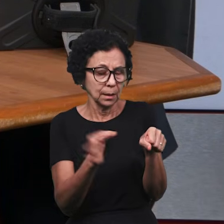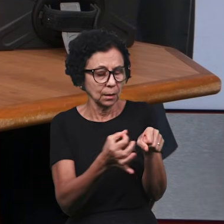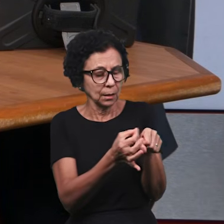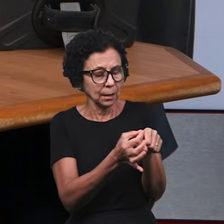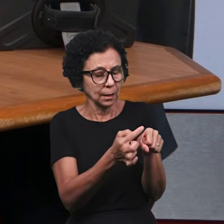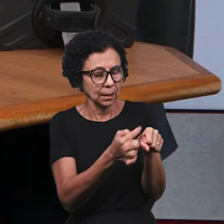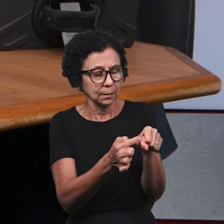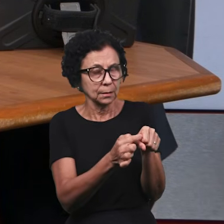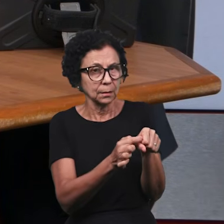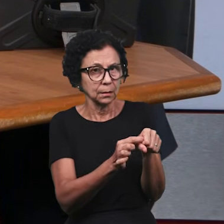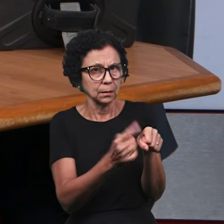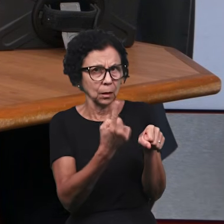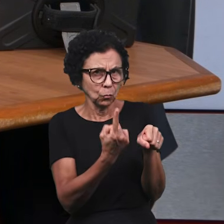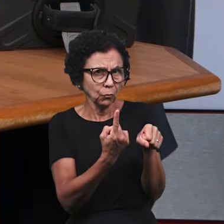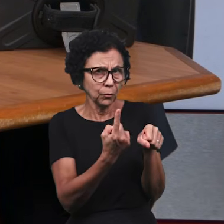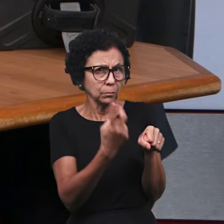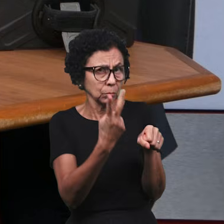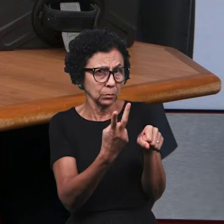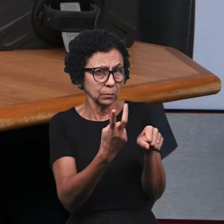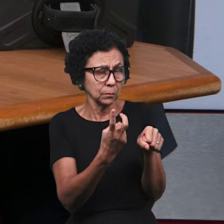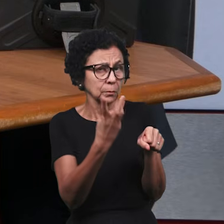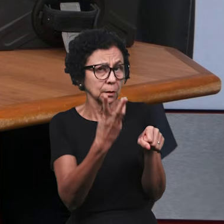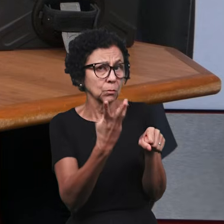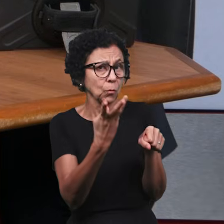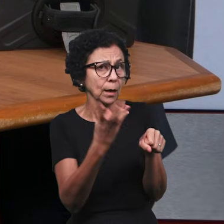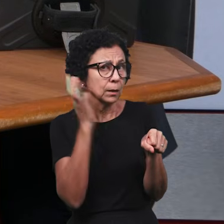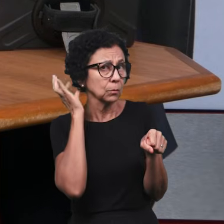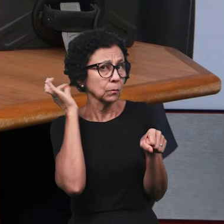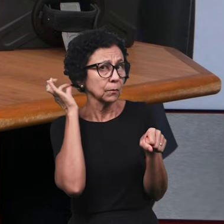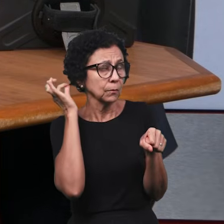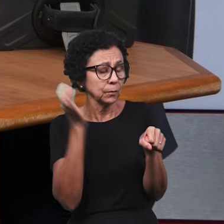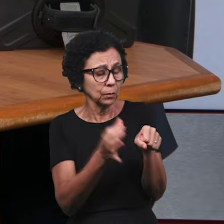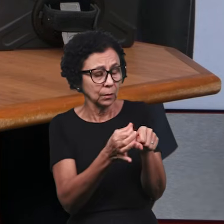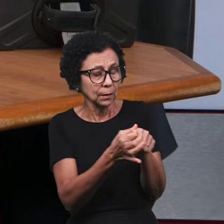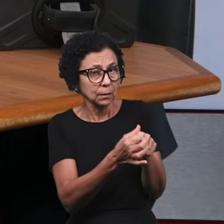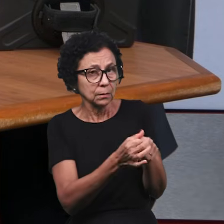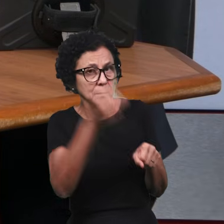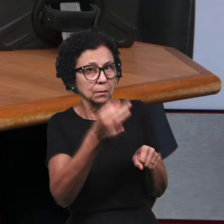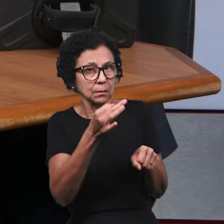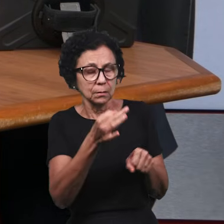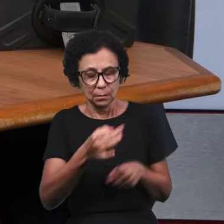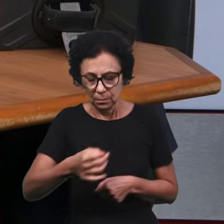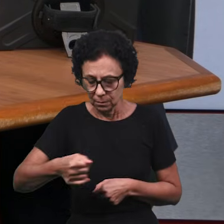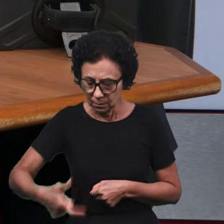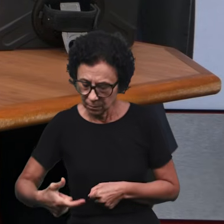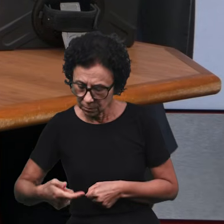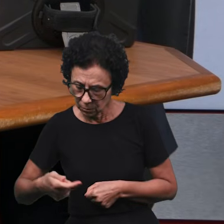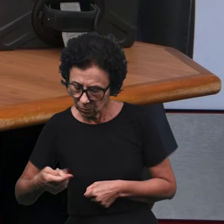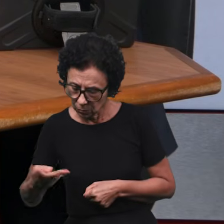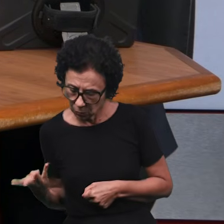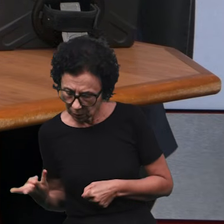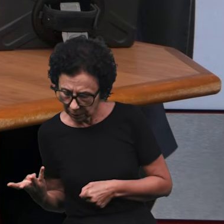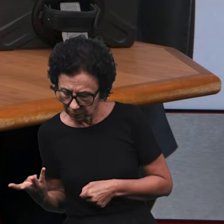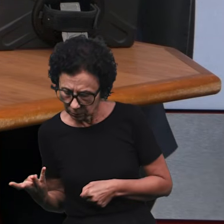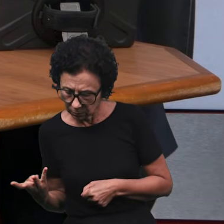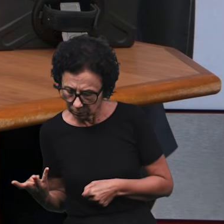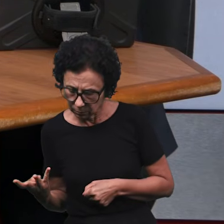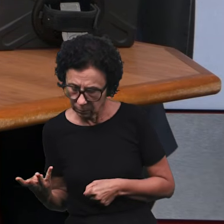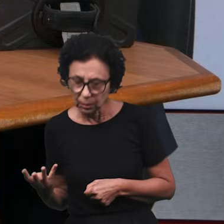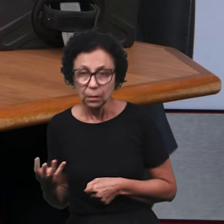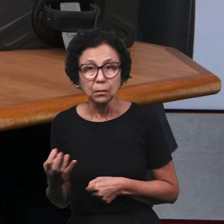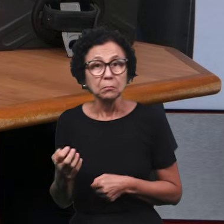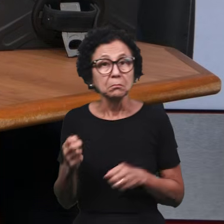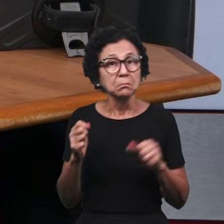folicular. É um trabalhinho de formiguinha mesmo, a gente vai contando uma por uma. Então, às vezes, um transplante de 4.000 unidades foliculares pode chegar até